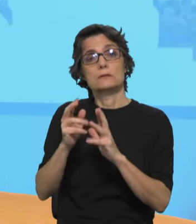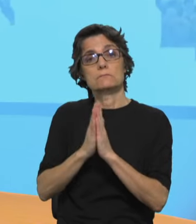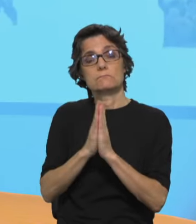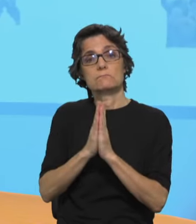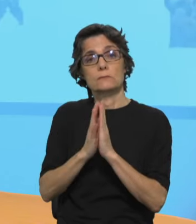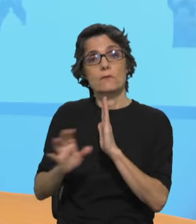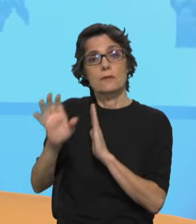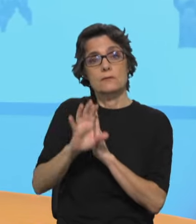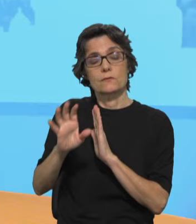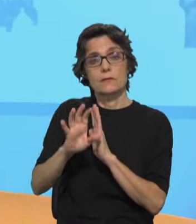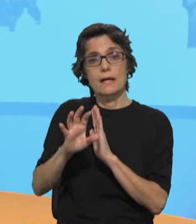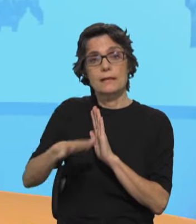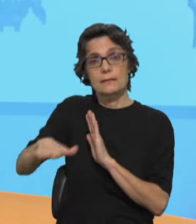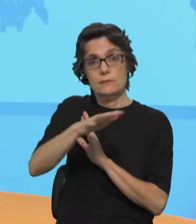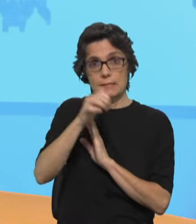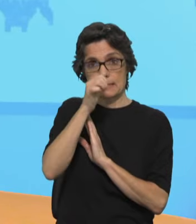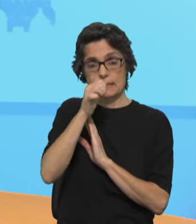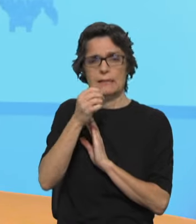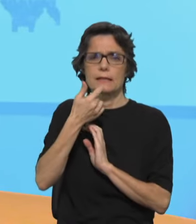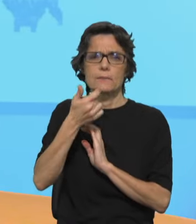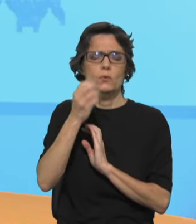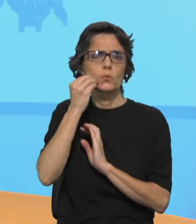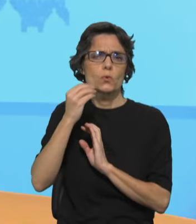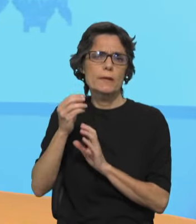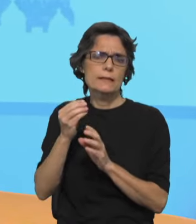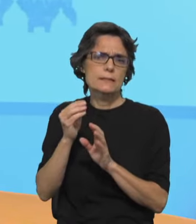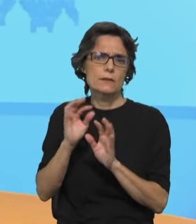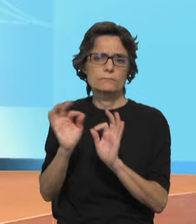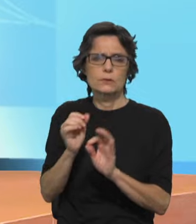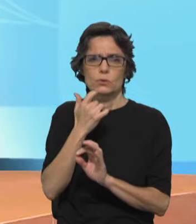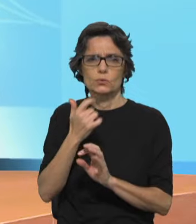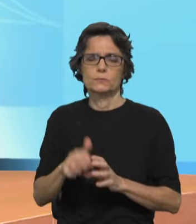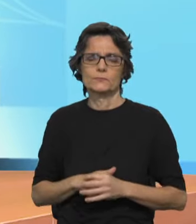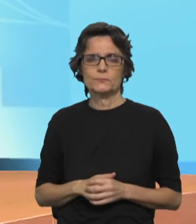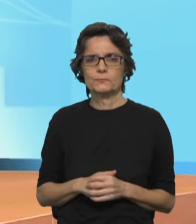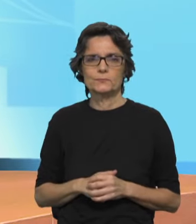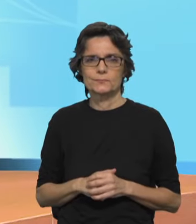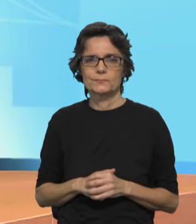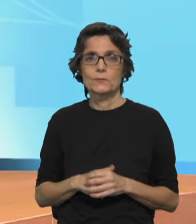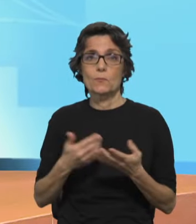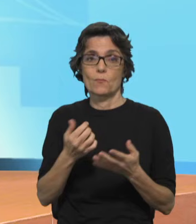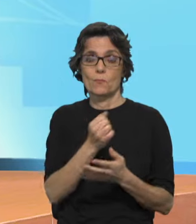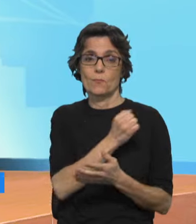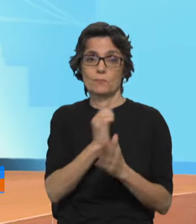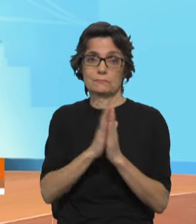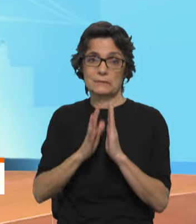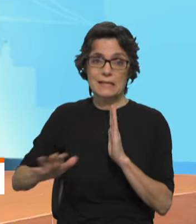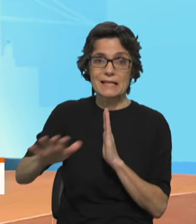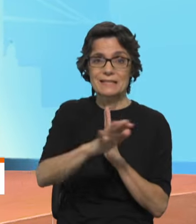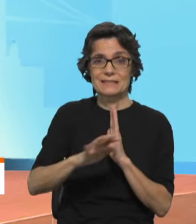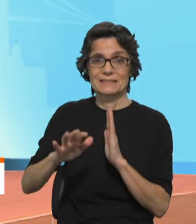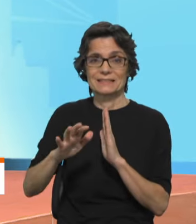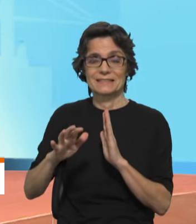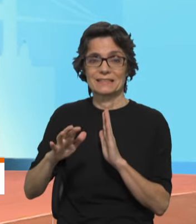que está a acontecer a preparação e o envolvimento da Diocese? Bom, a Diocese acolheu o convite e